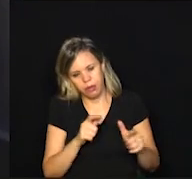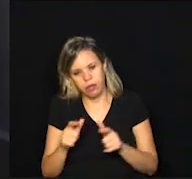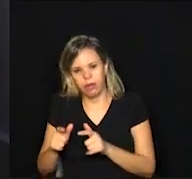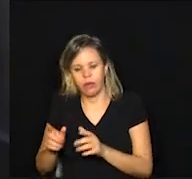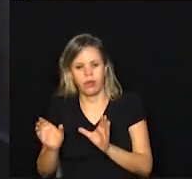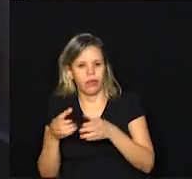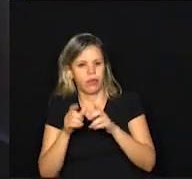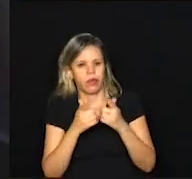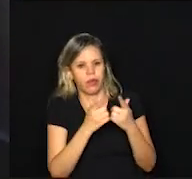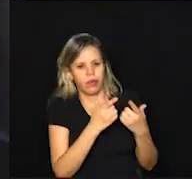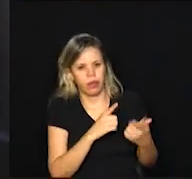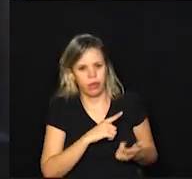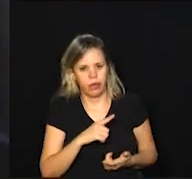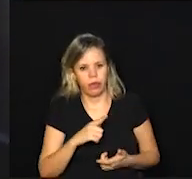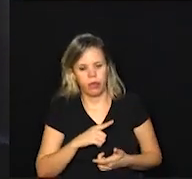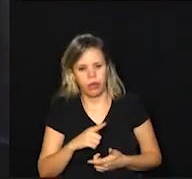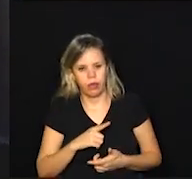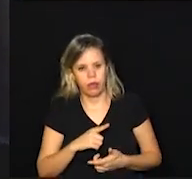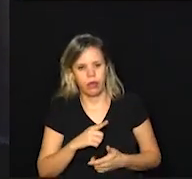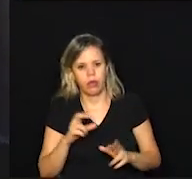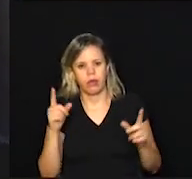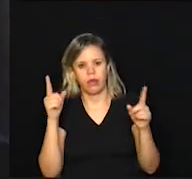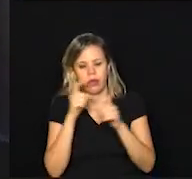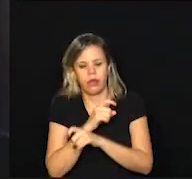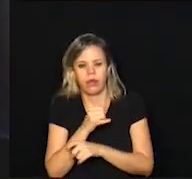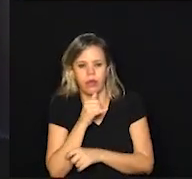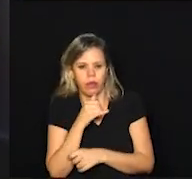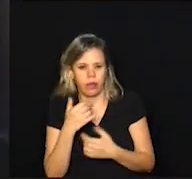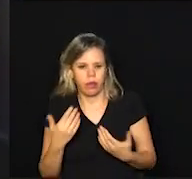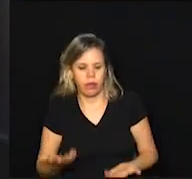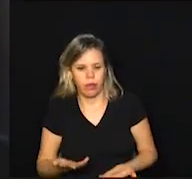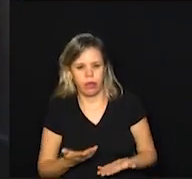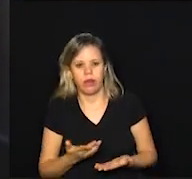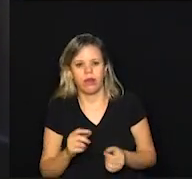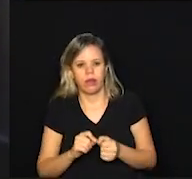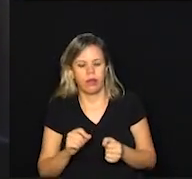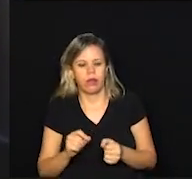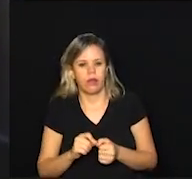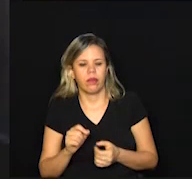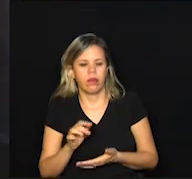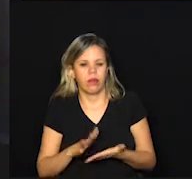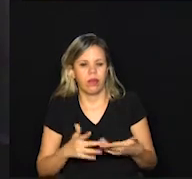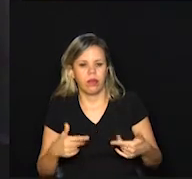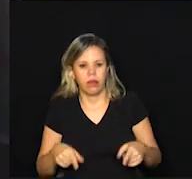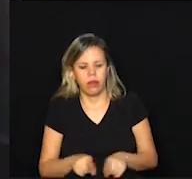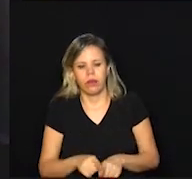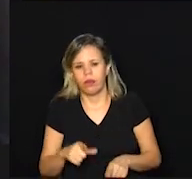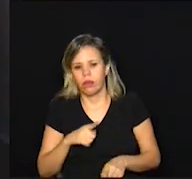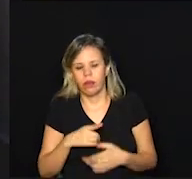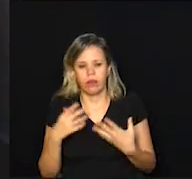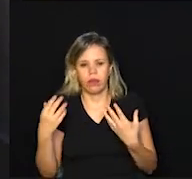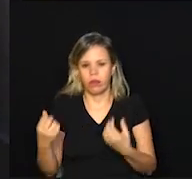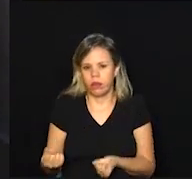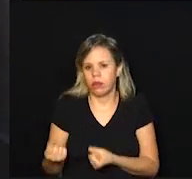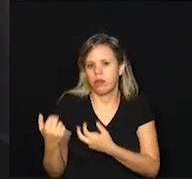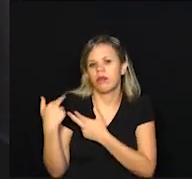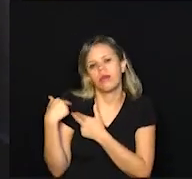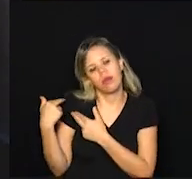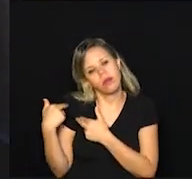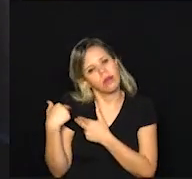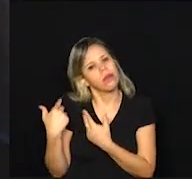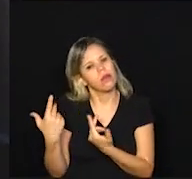e grupos que tem tido muita dificuldade de ir fazer suas atividades e tem assumido a responsabilidade